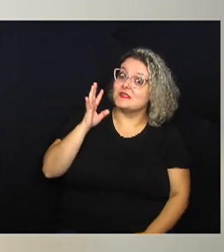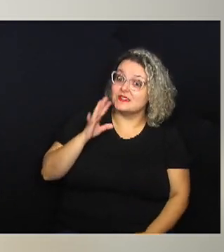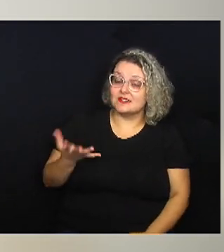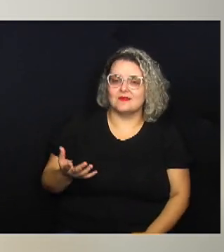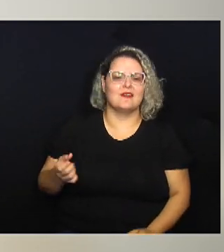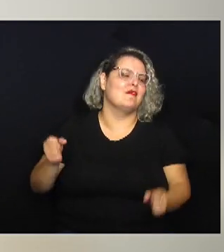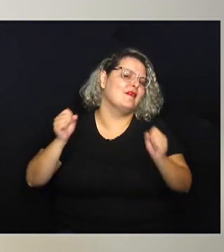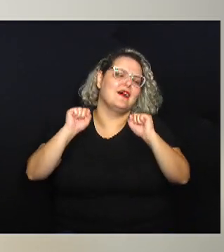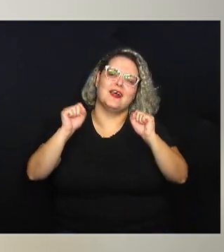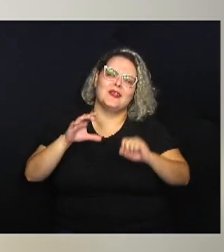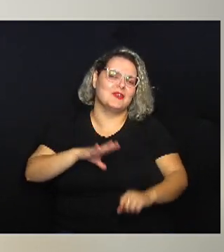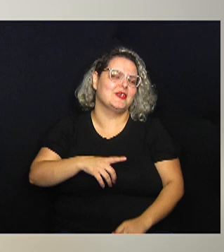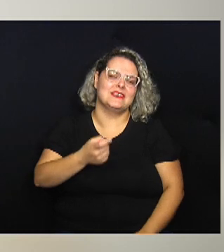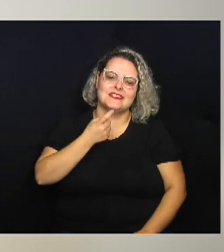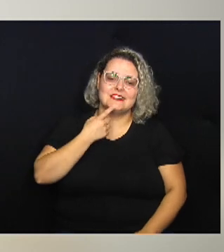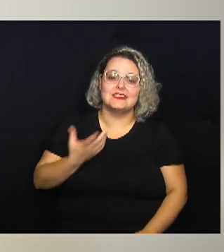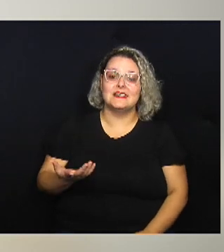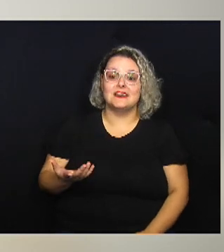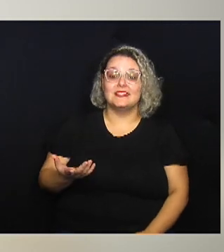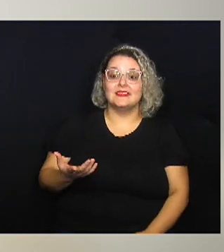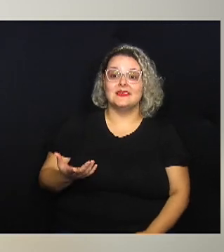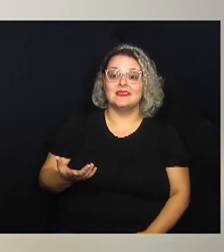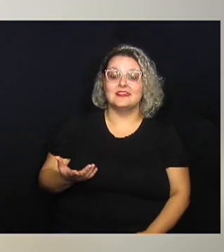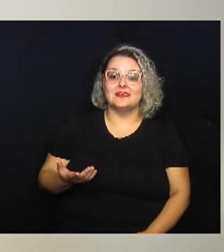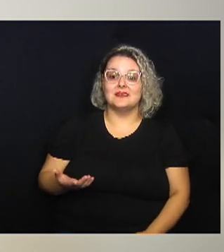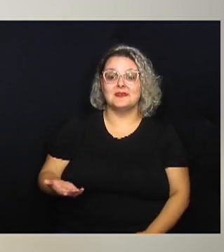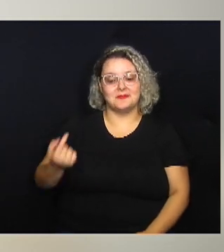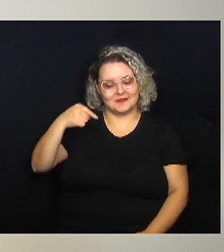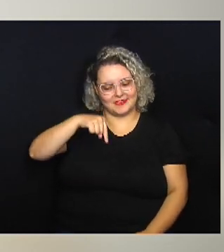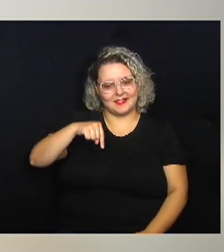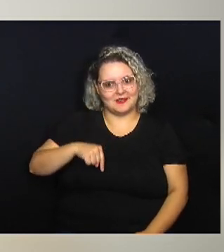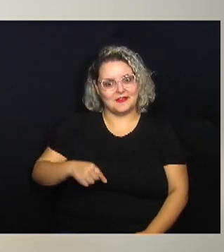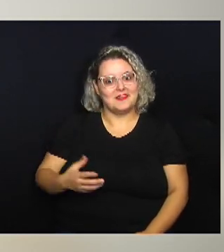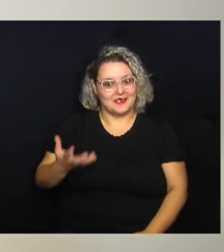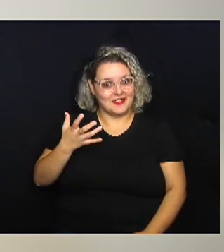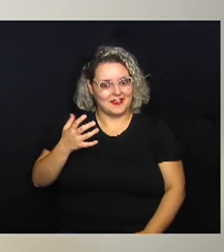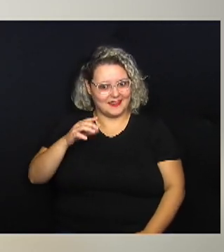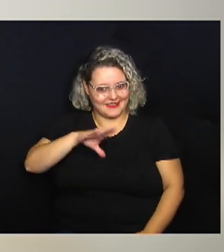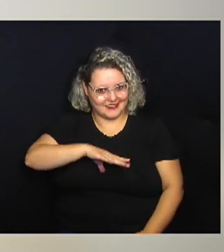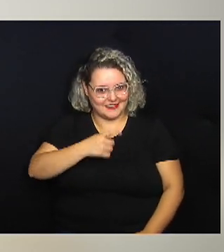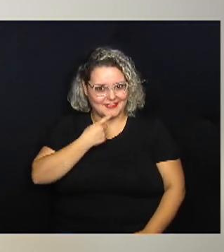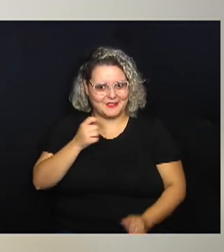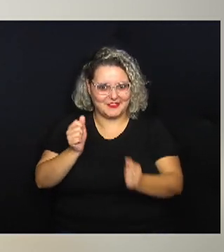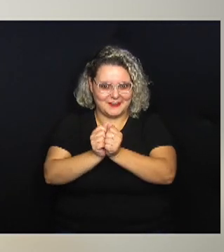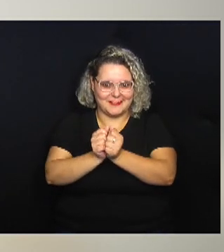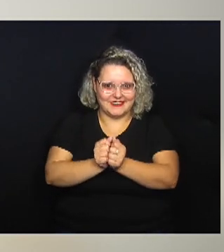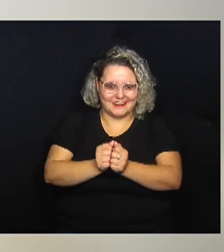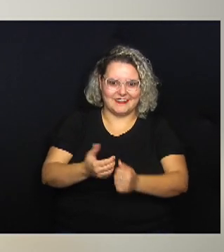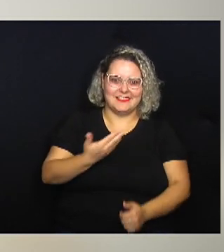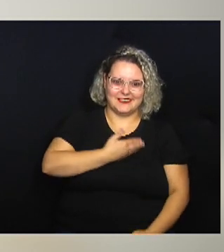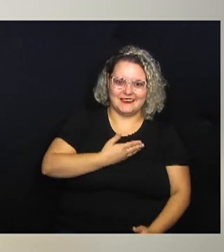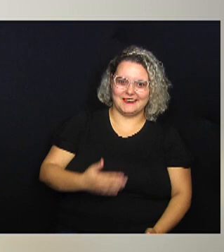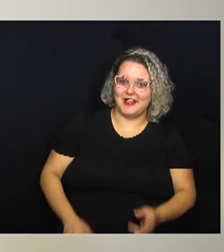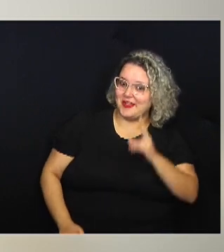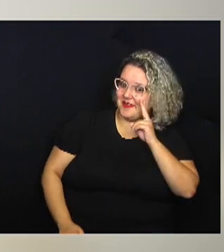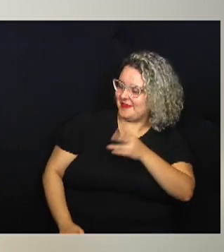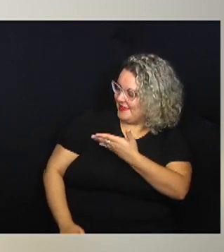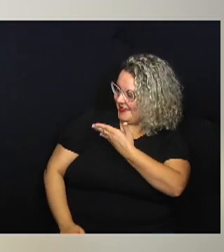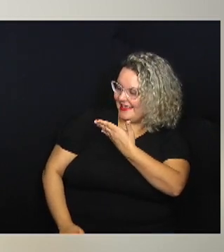adoro Campinas vai passar pretende um dia passar por aqui junto com o seu amigo aí